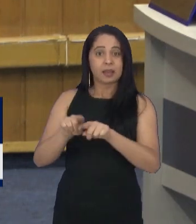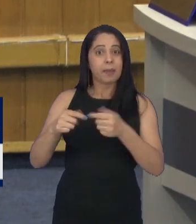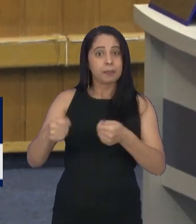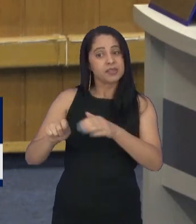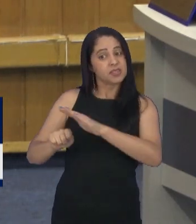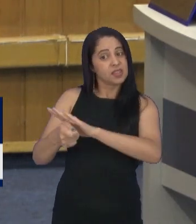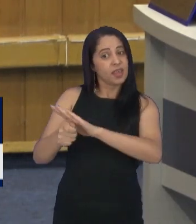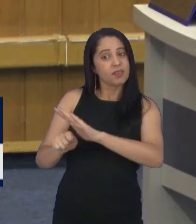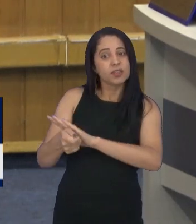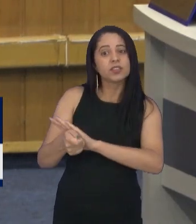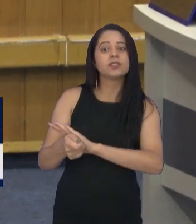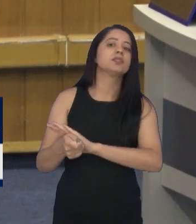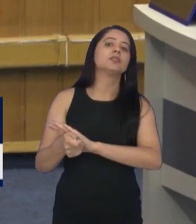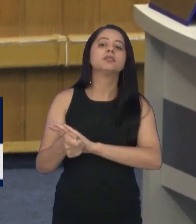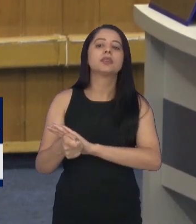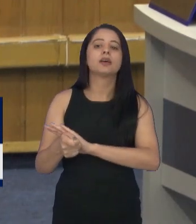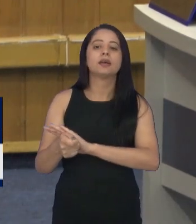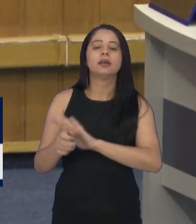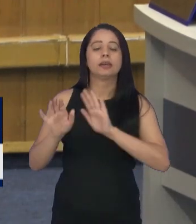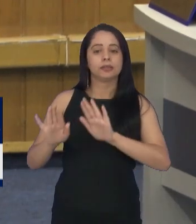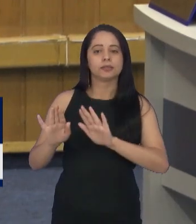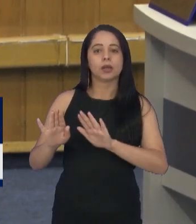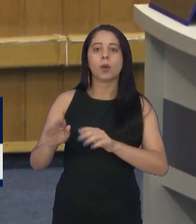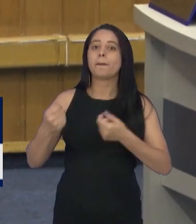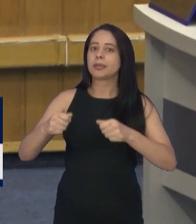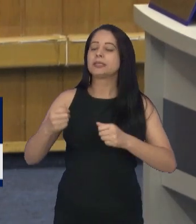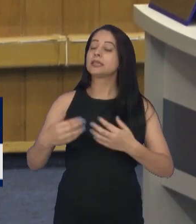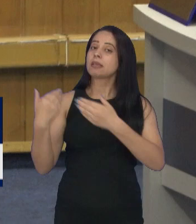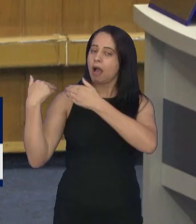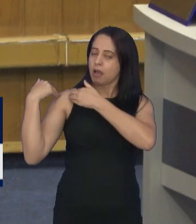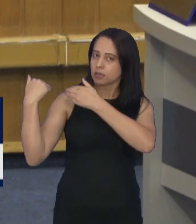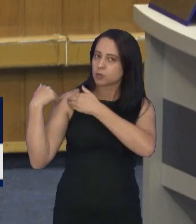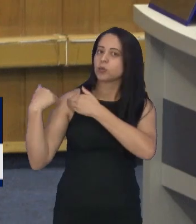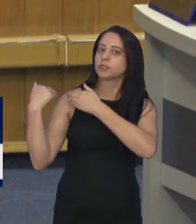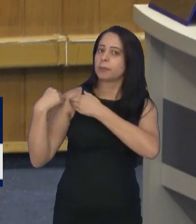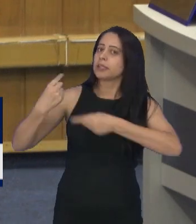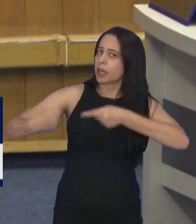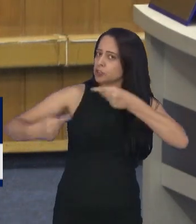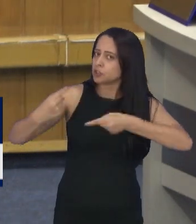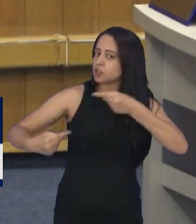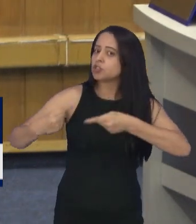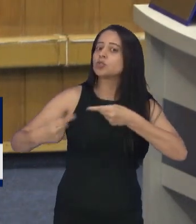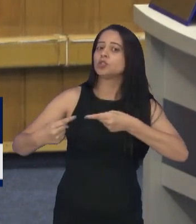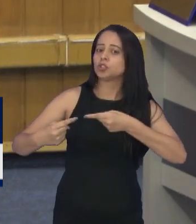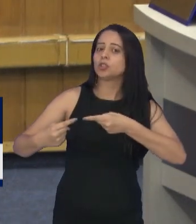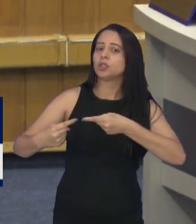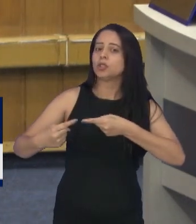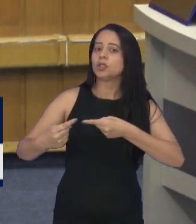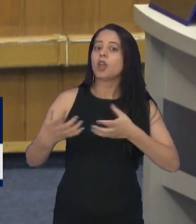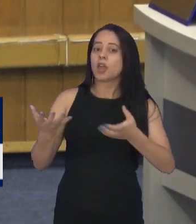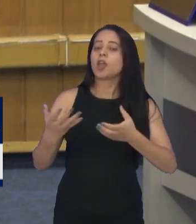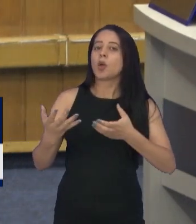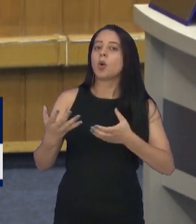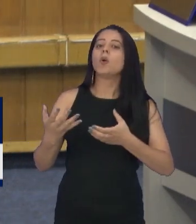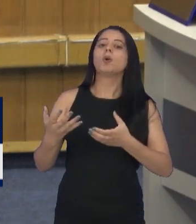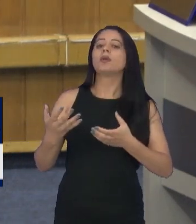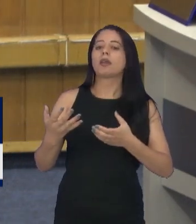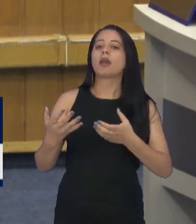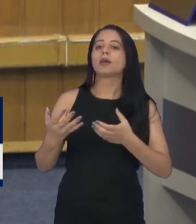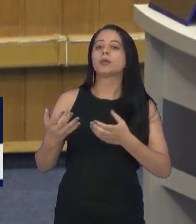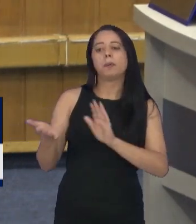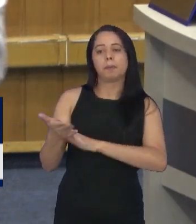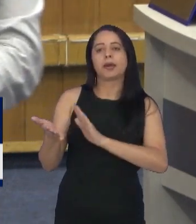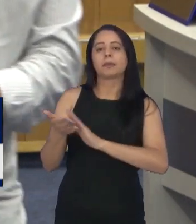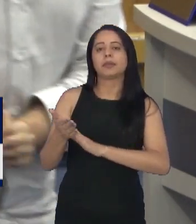no social, na melhoria. Então a gente tem que ter muita responsabilidade para discutir isso, por isso quero elogiar o líder do governo pelo pedido de